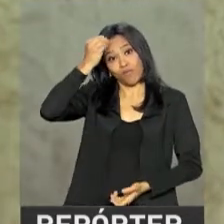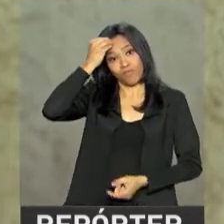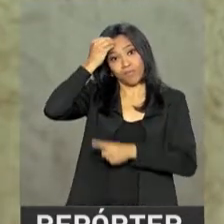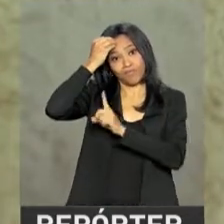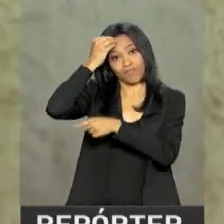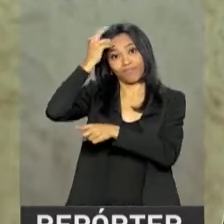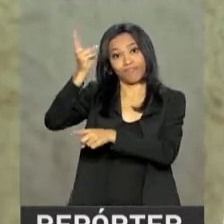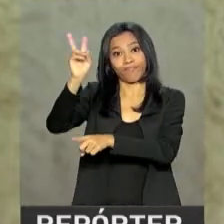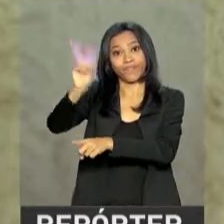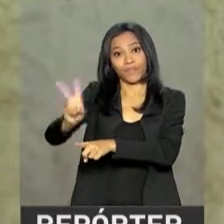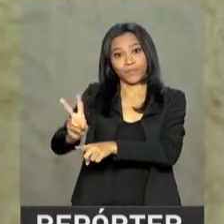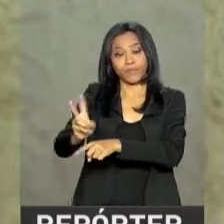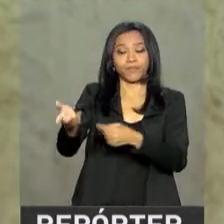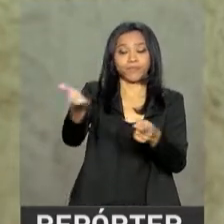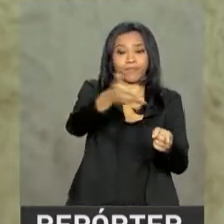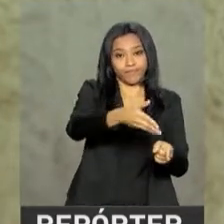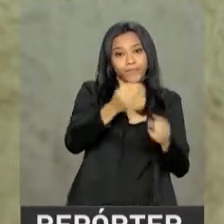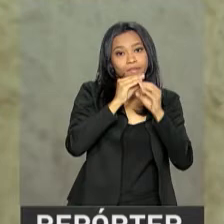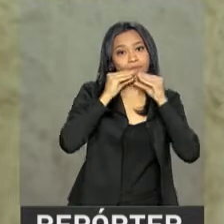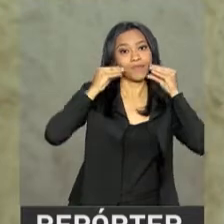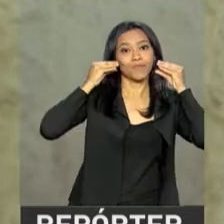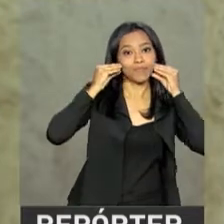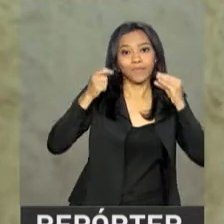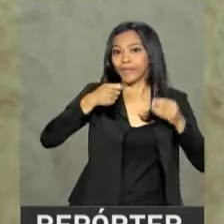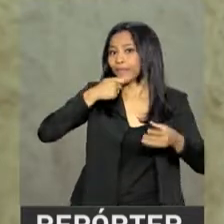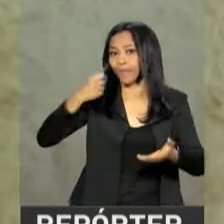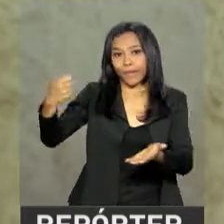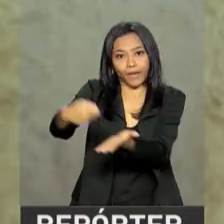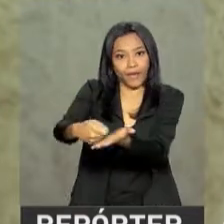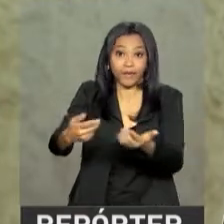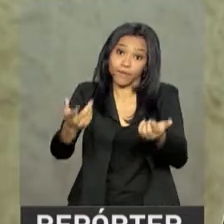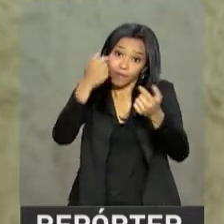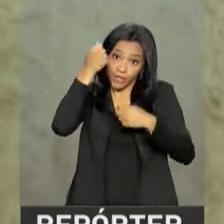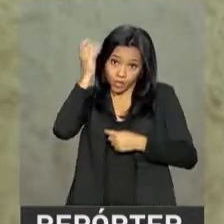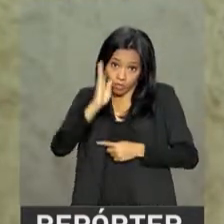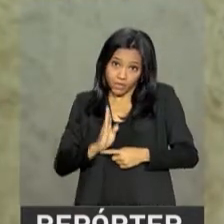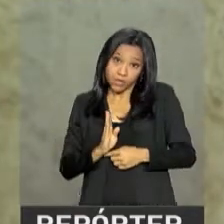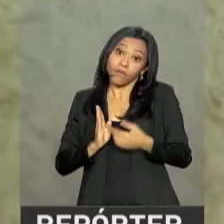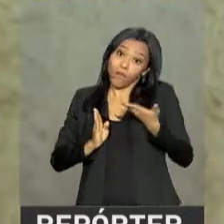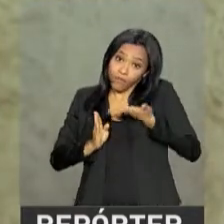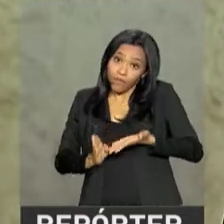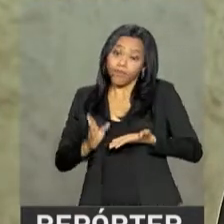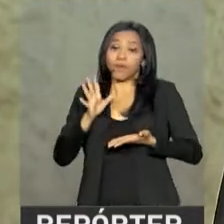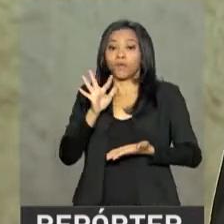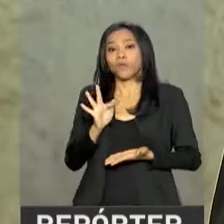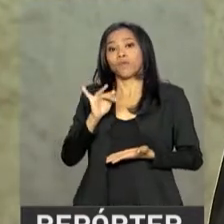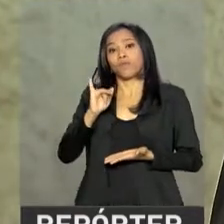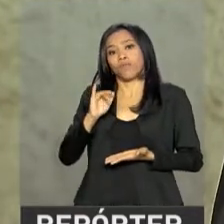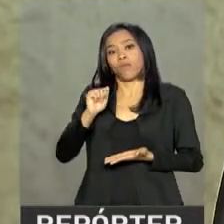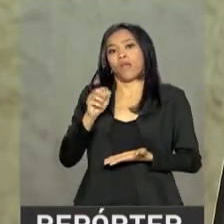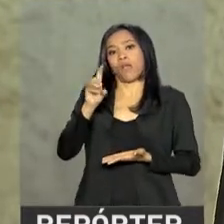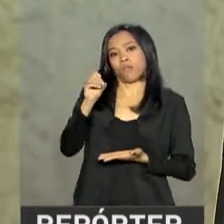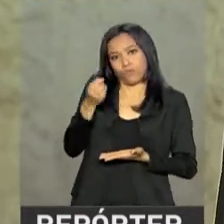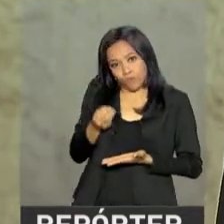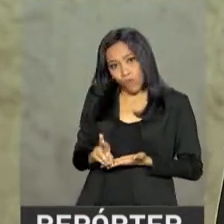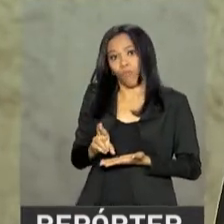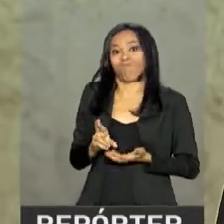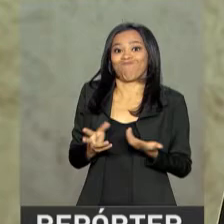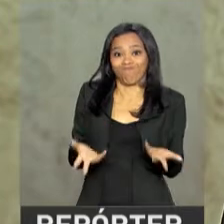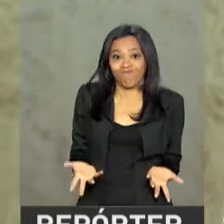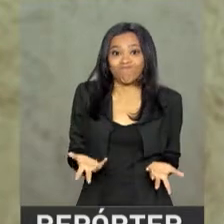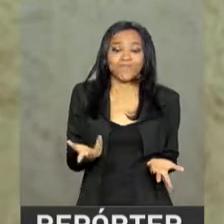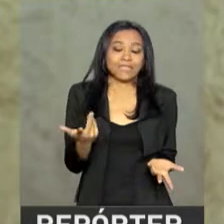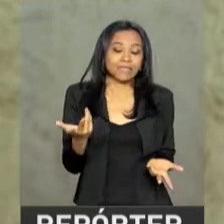o não pagamento teria consequências é completamente